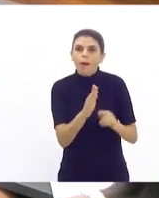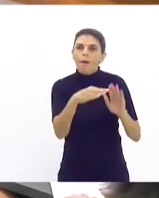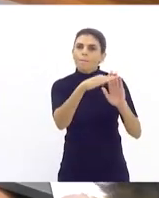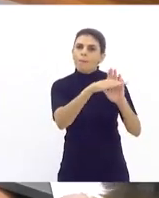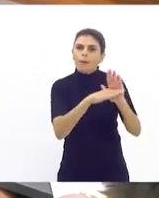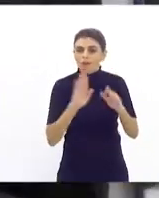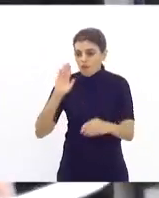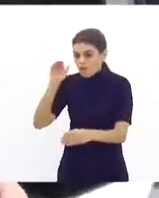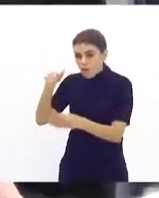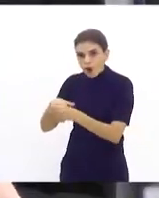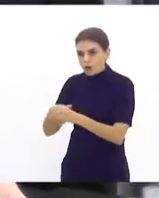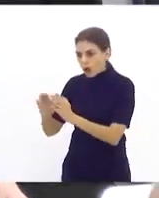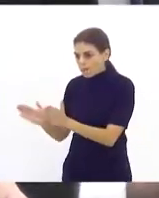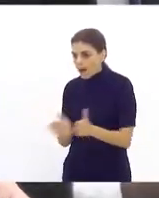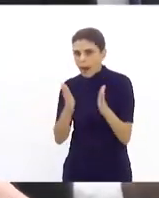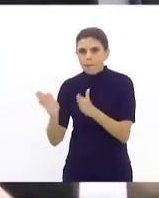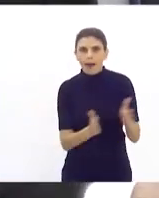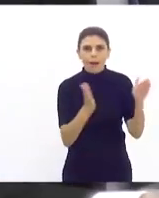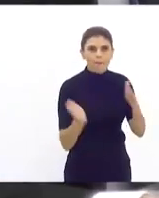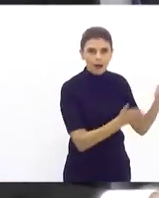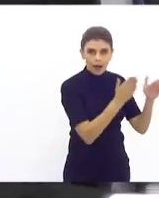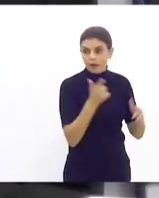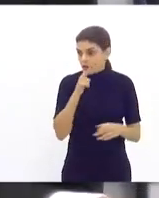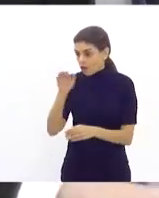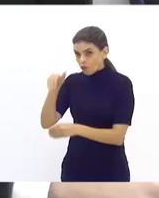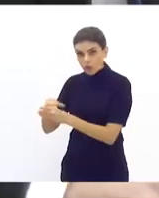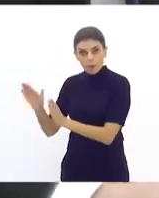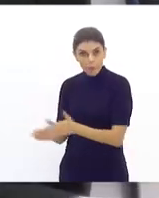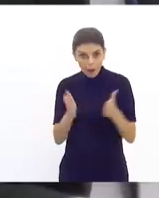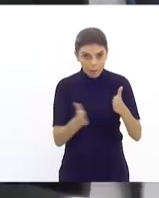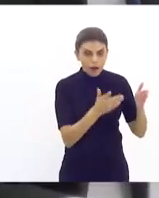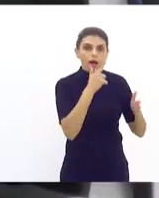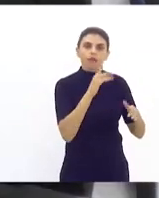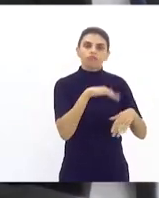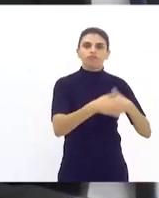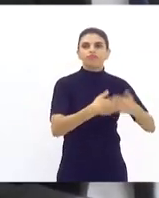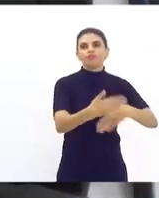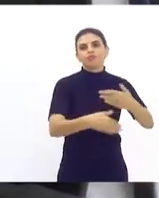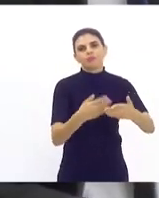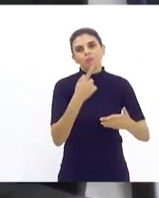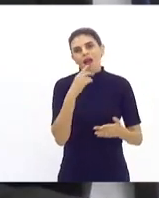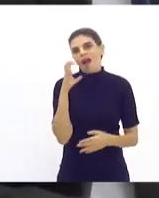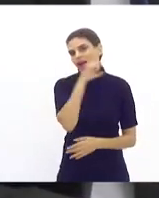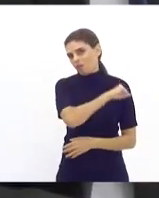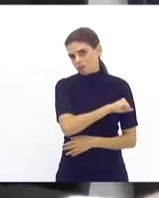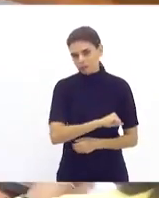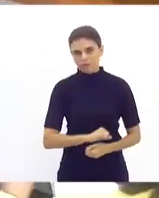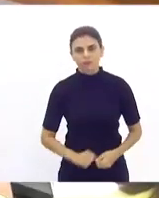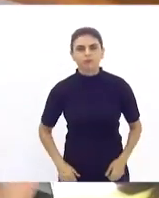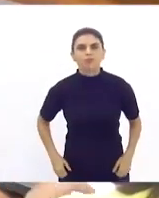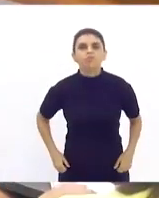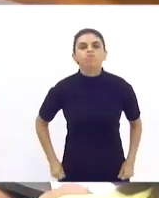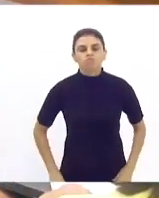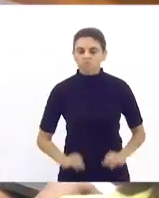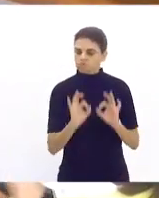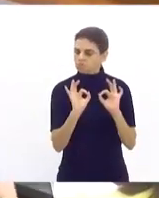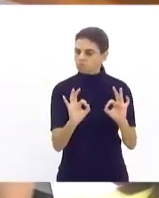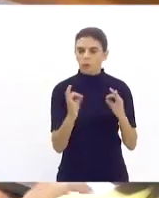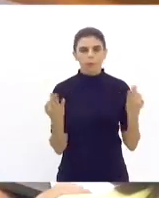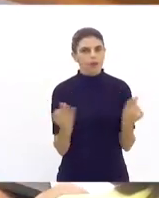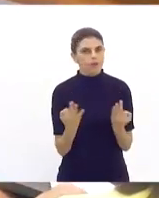Votar em bloco agora as prejudicabilidades, depois as anexações. Perfeito. Eu acho que a gente vai adiantar perfeito, bem o trabalho. Perfeito. Então eu vou fazer...